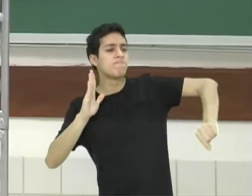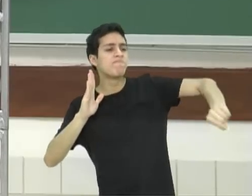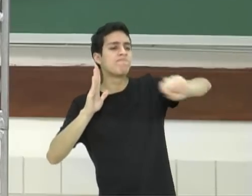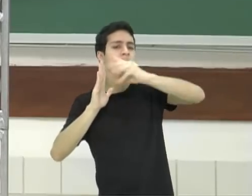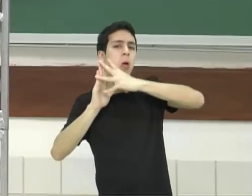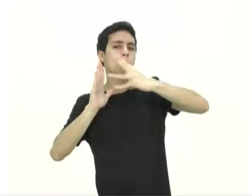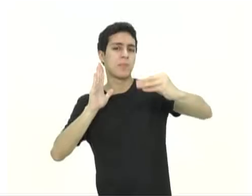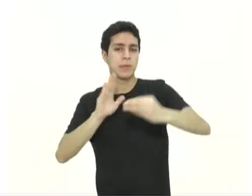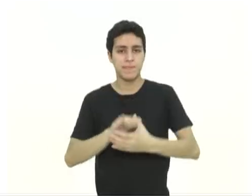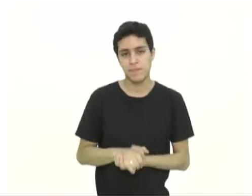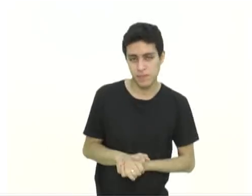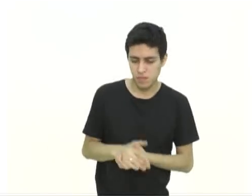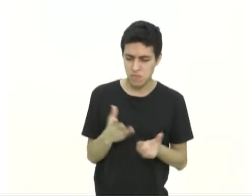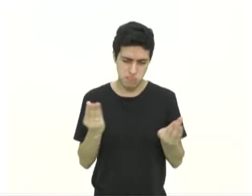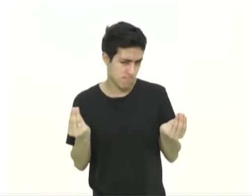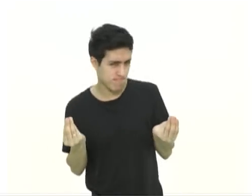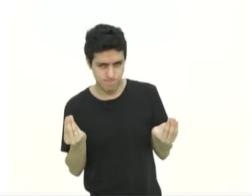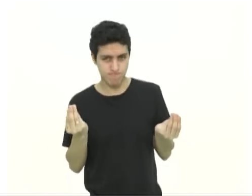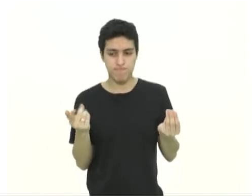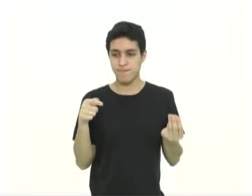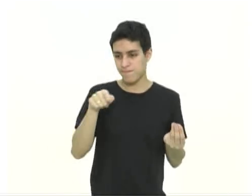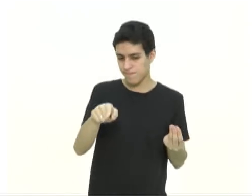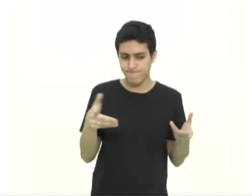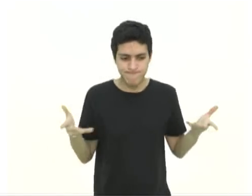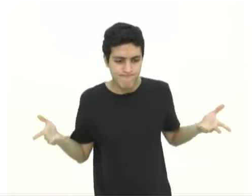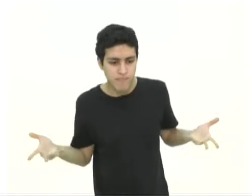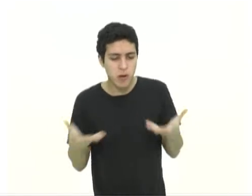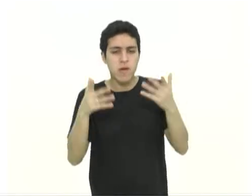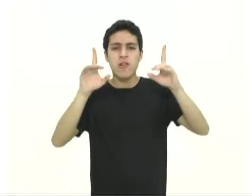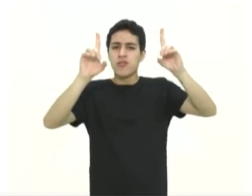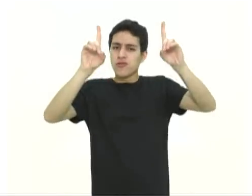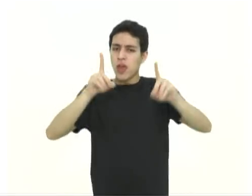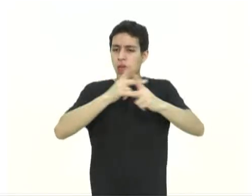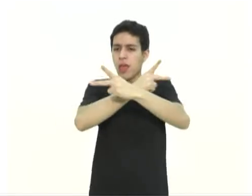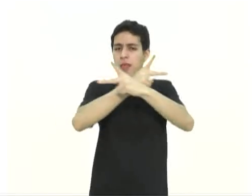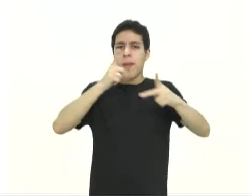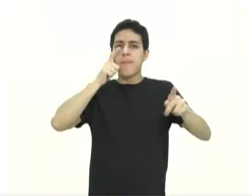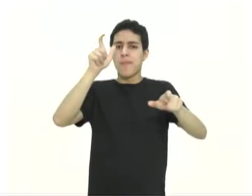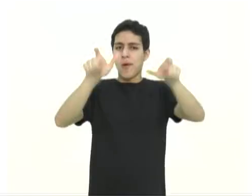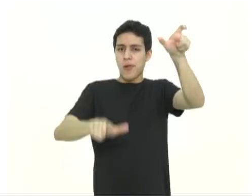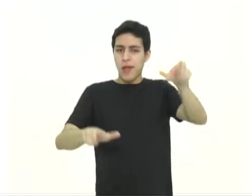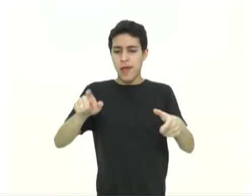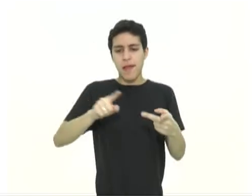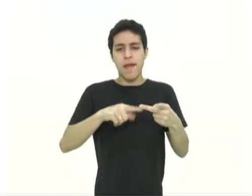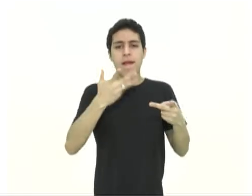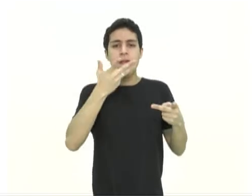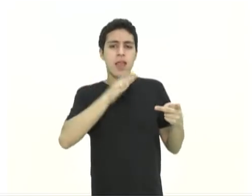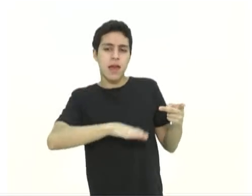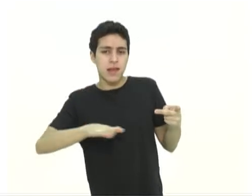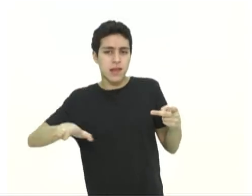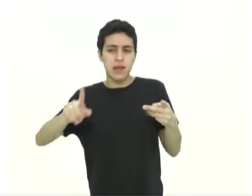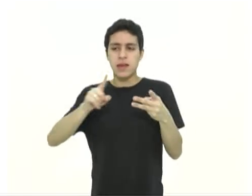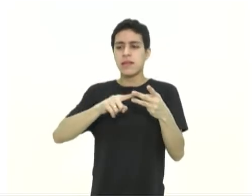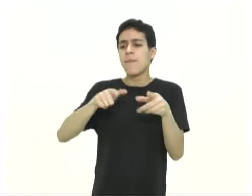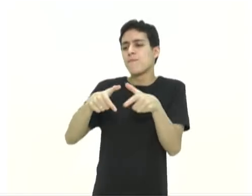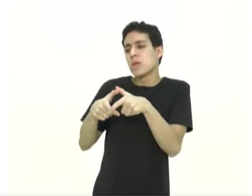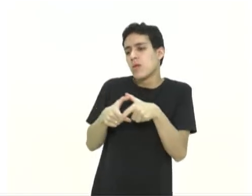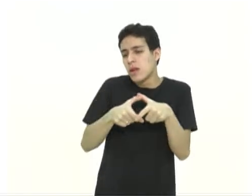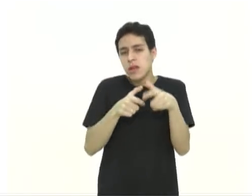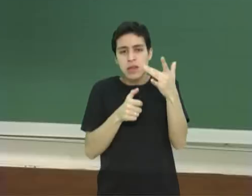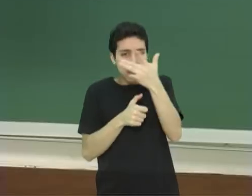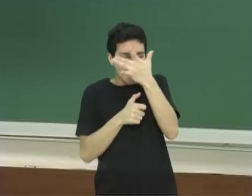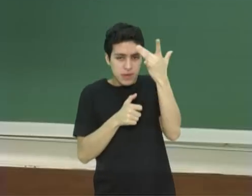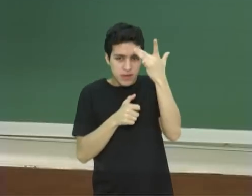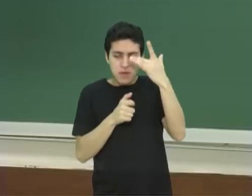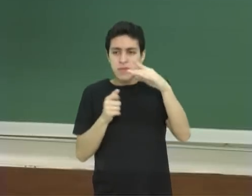Como que eles fazem isso? Promovem o direito das mulheres, das crianças, das minorias e das pessoas deslocadas. Só para a